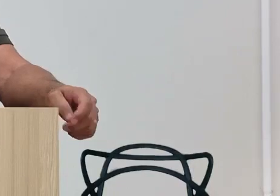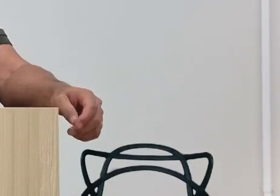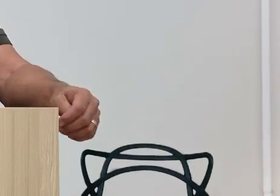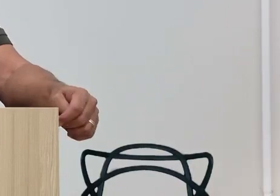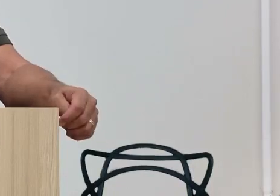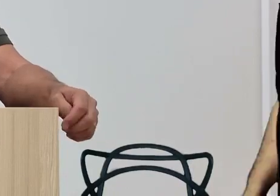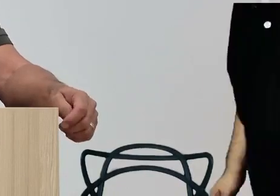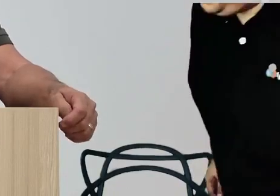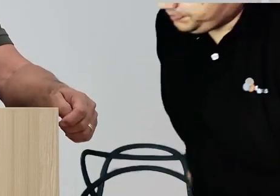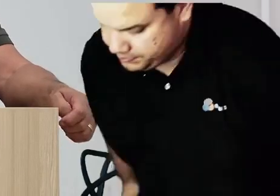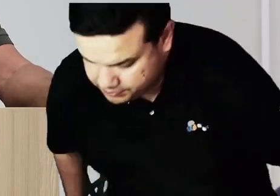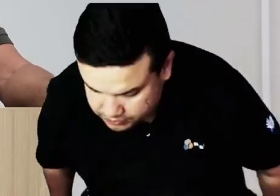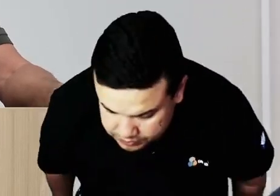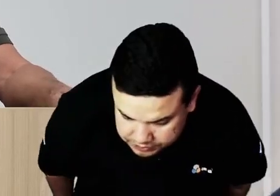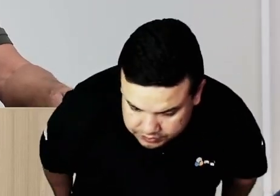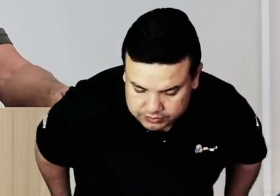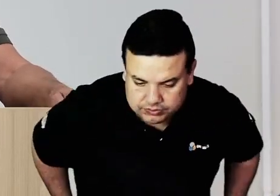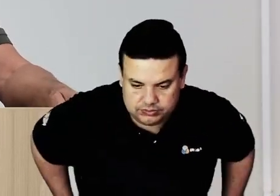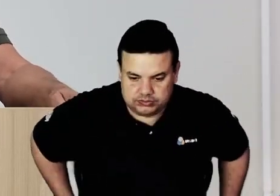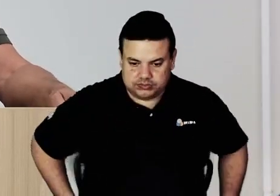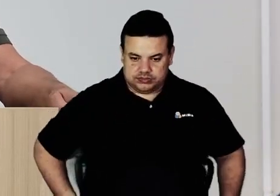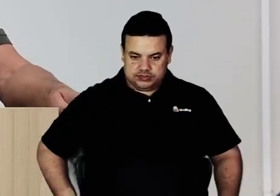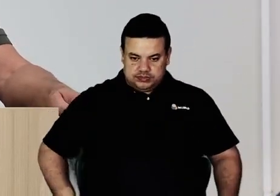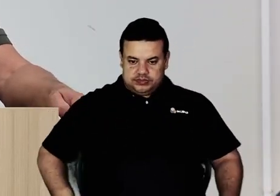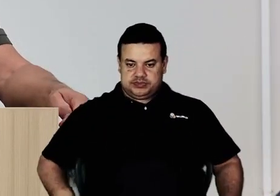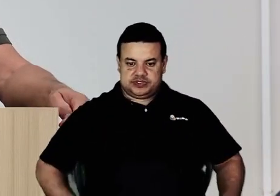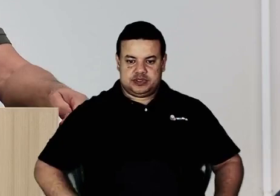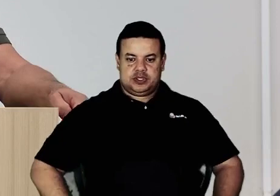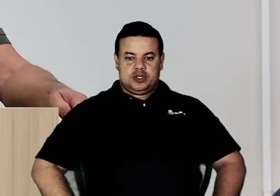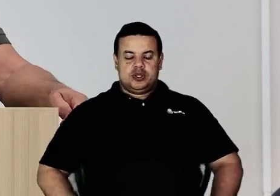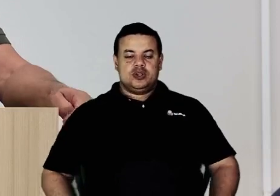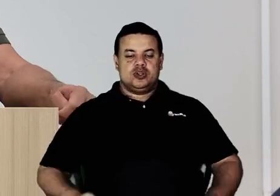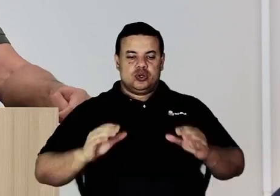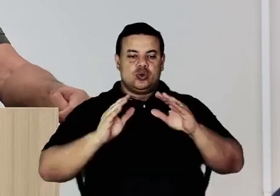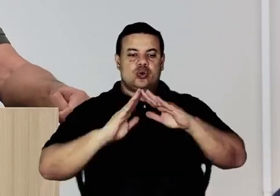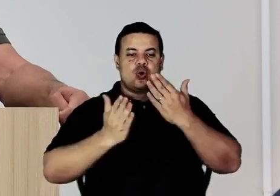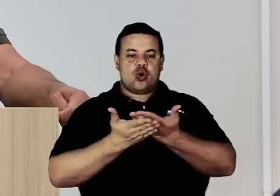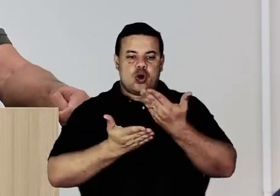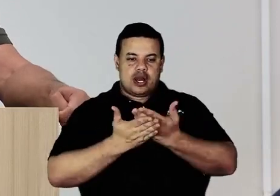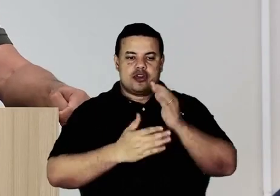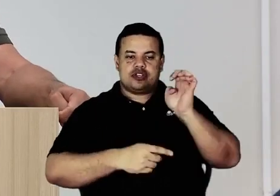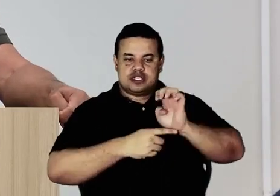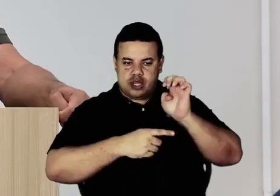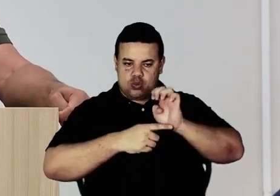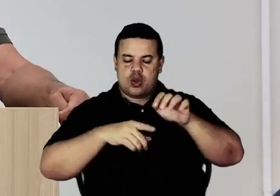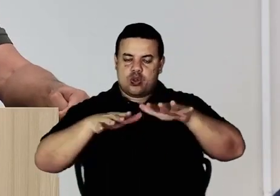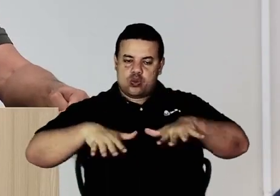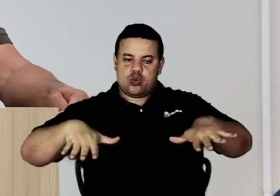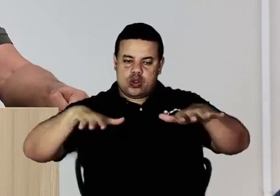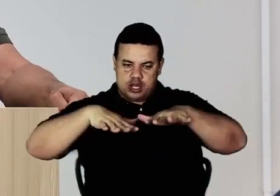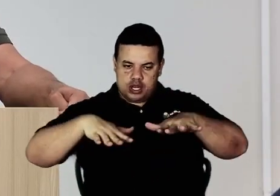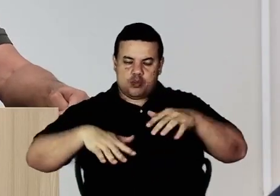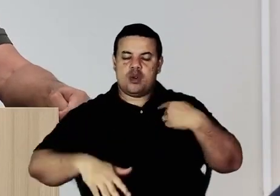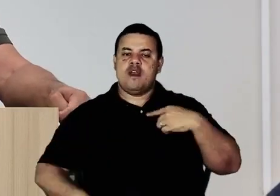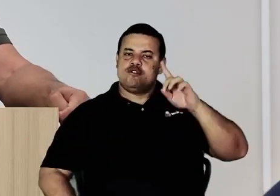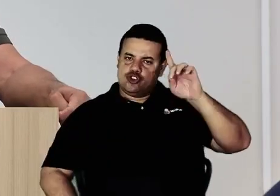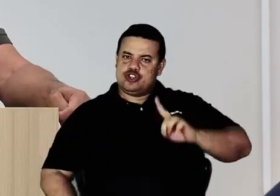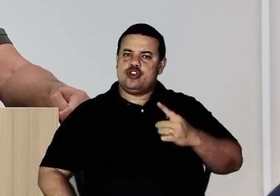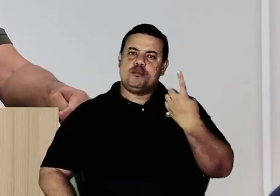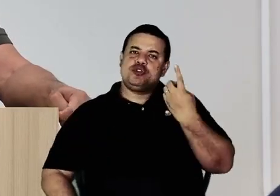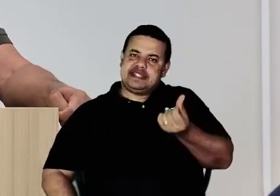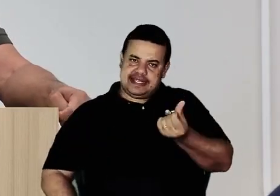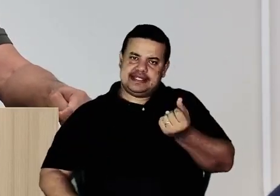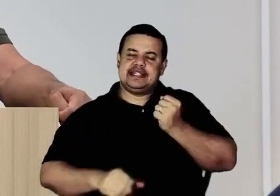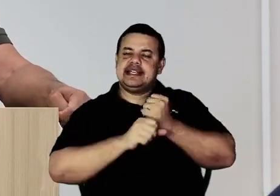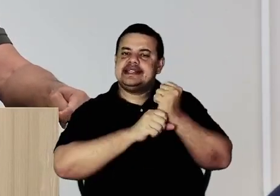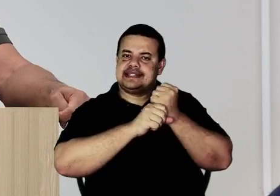Colégio Estadual Presidente Roosevelt, Colégio Estadual do Campo Vereador Samuel Benco, o qual fui diretor por 16 anos, e Colégio Estadual